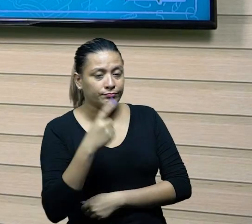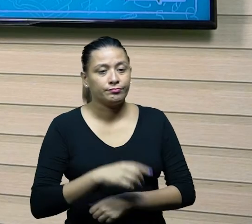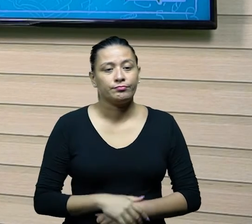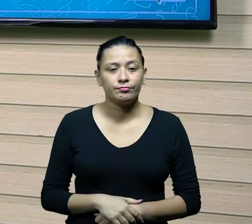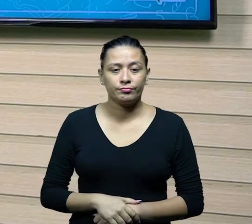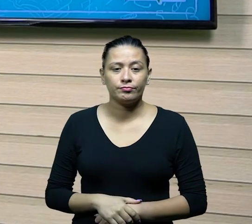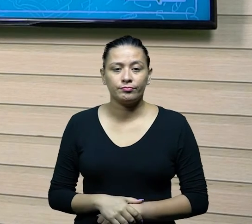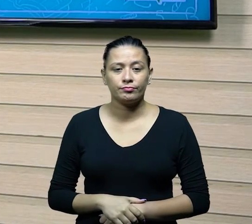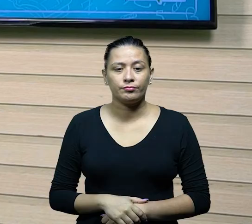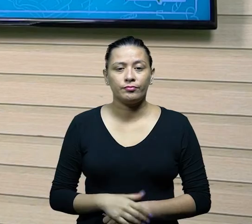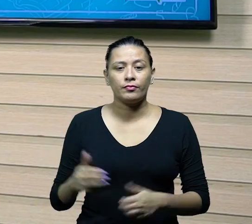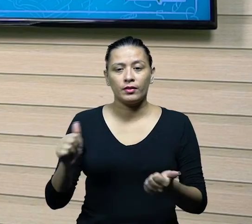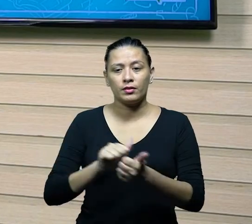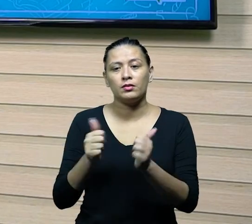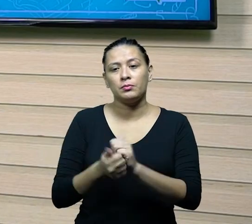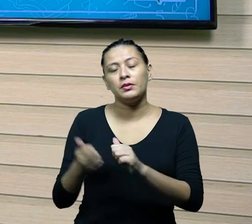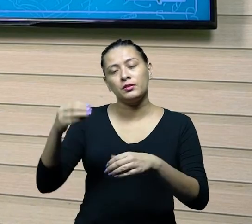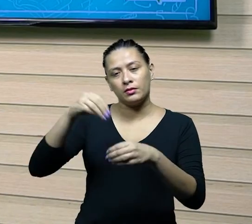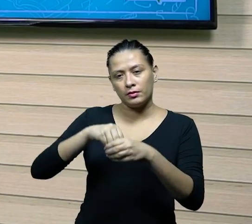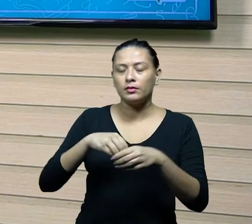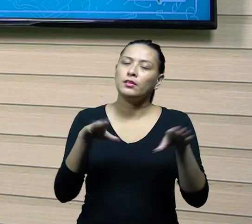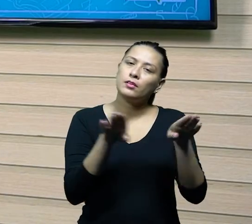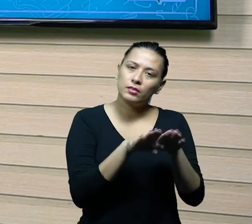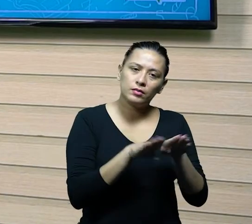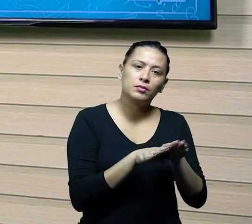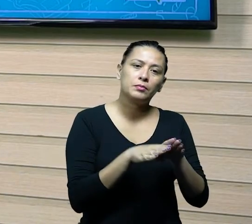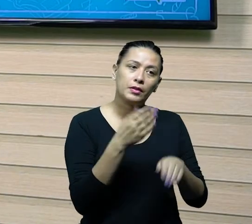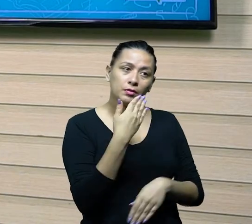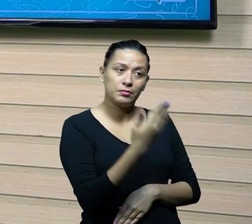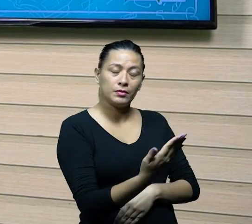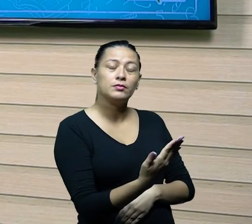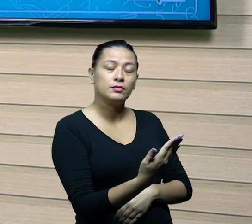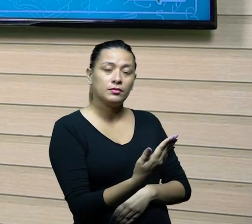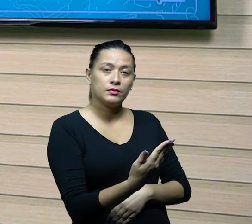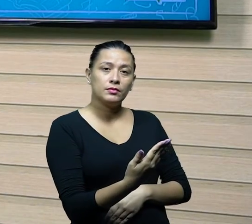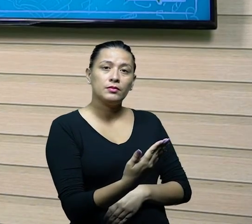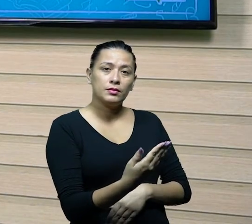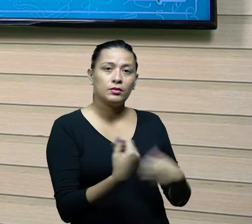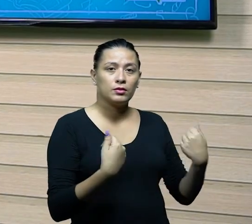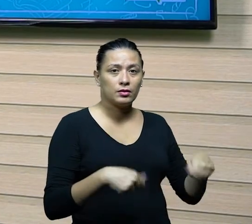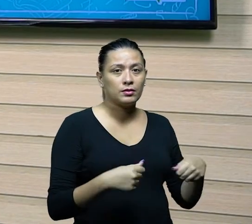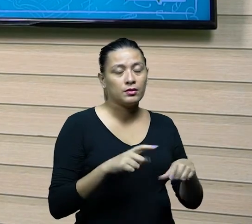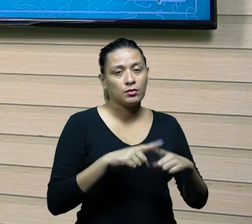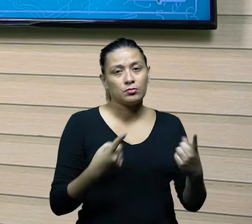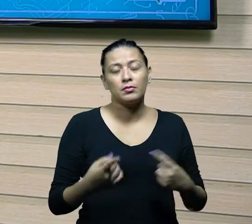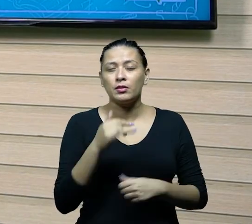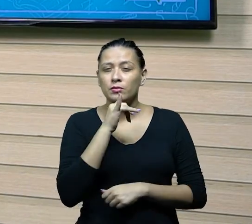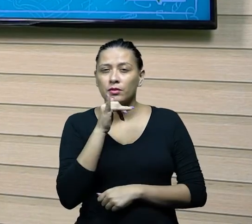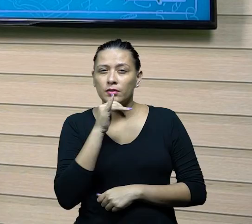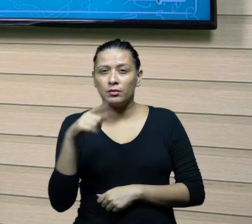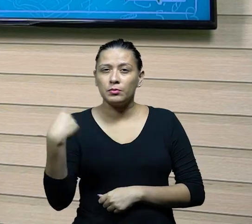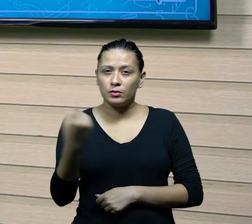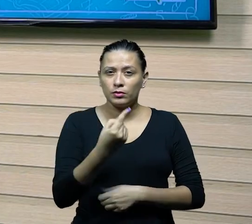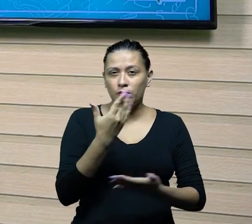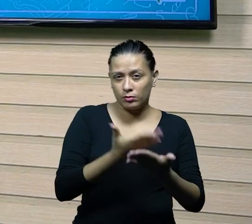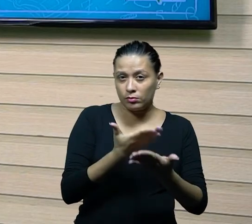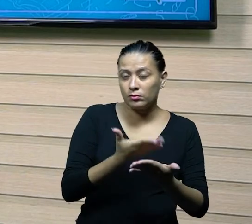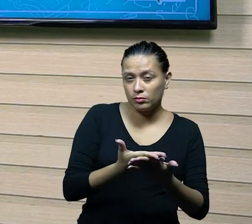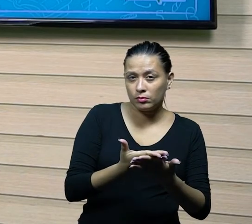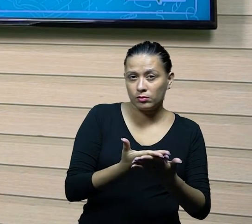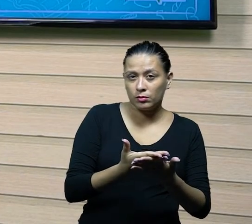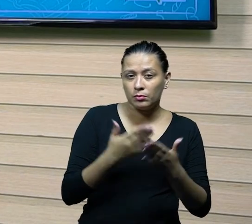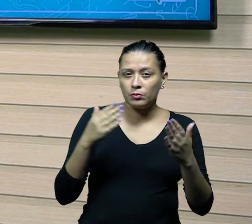bom adaptação interna também mediante uma necessidade mas naquele exemplo que nós temos né nós vimos a